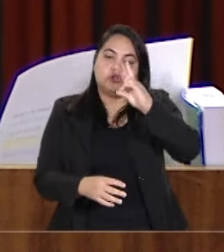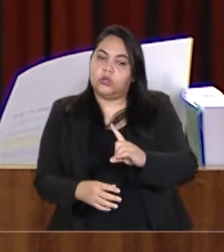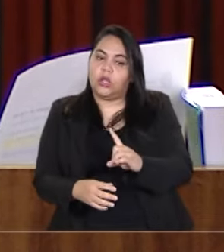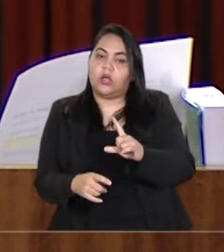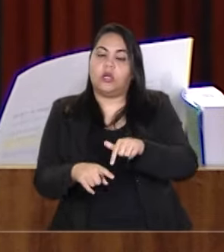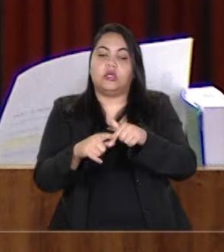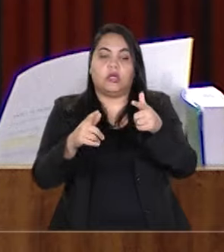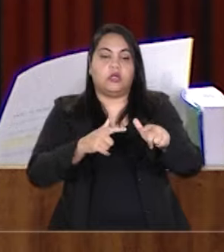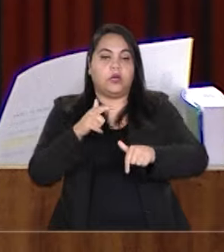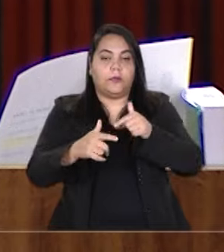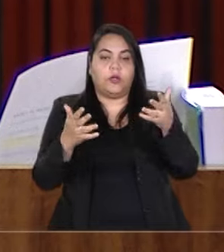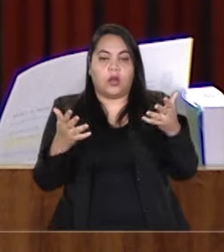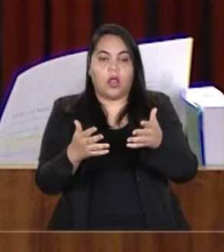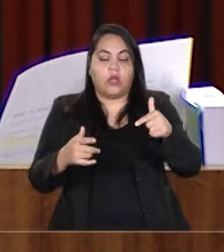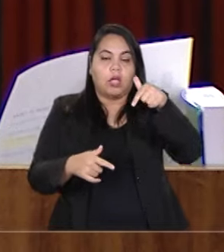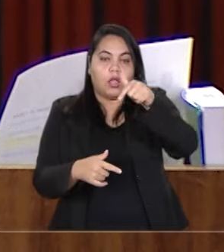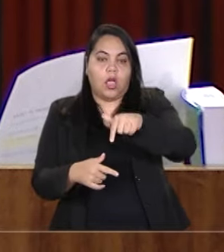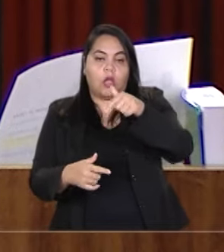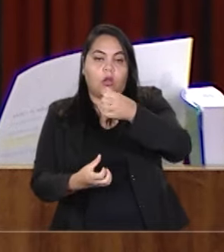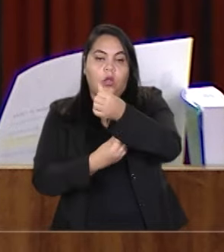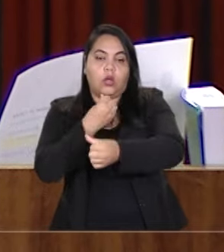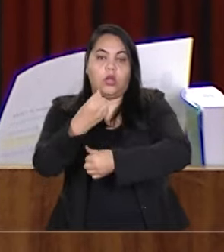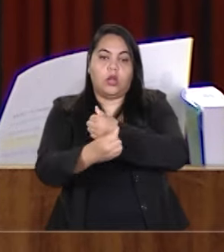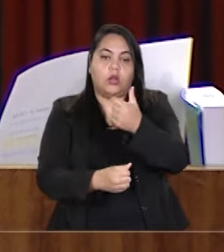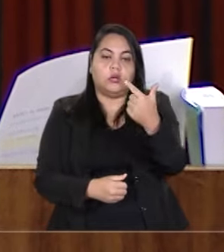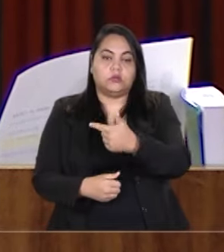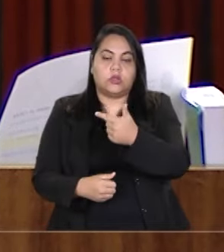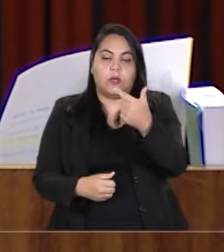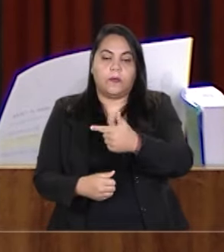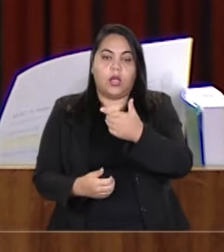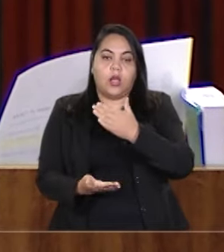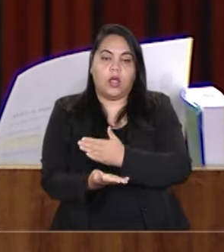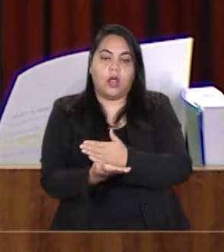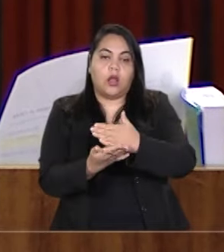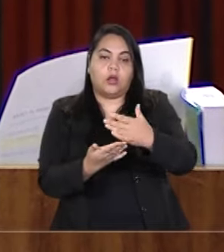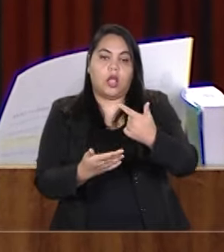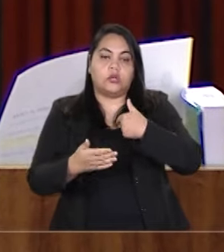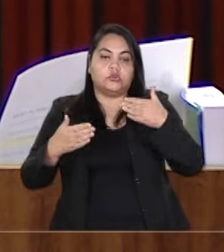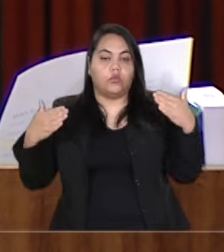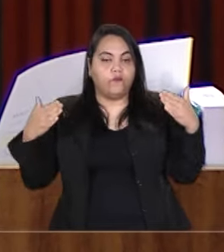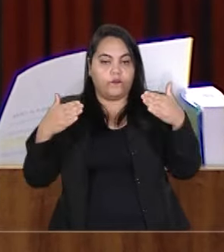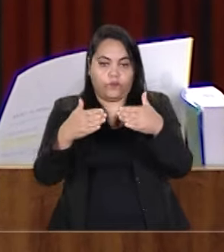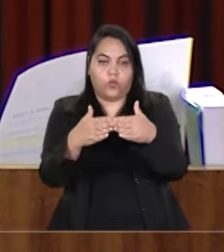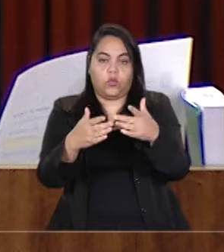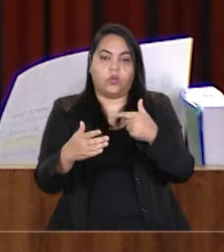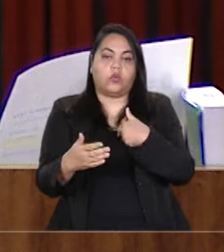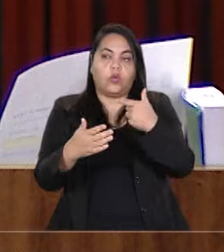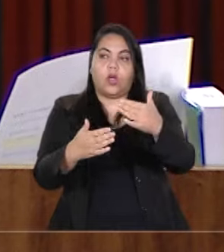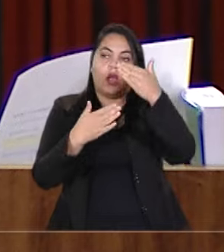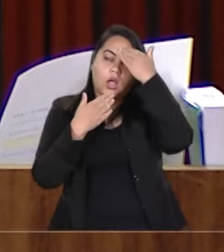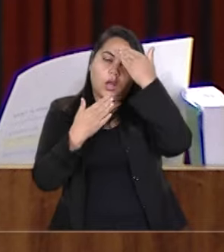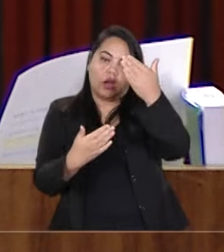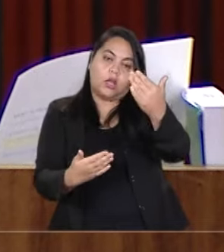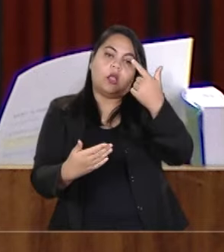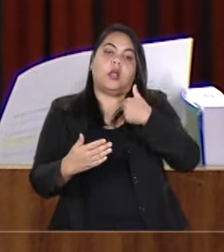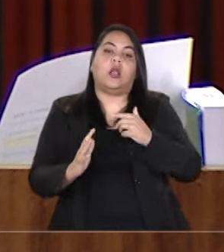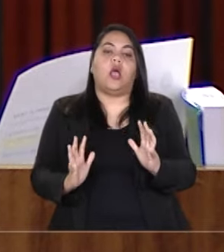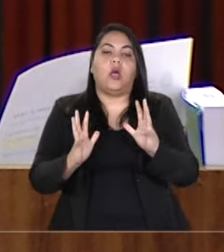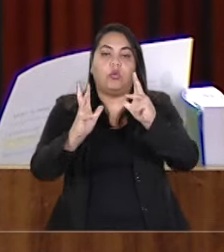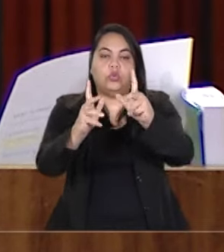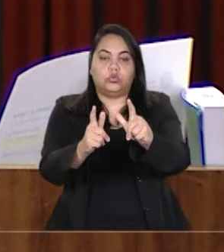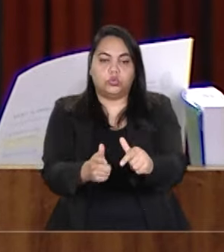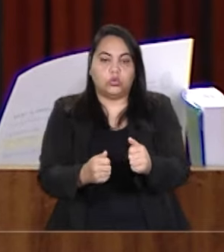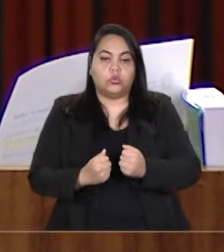e neste segundo semestre de 2024 iniciamos, portanto, com este foco, agradecendo todos os que